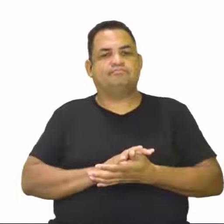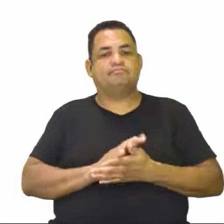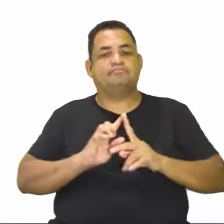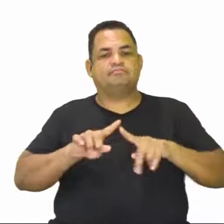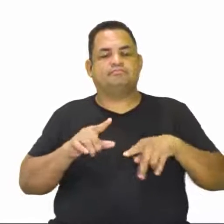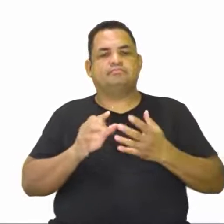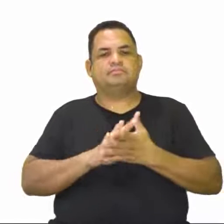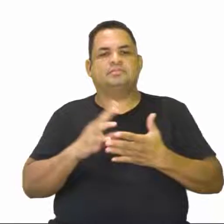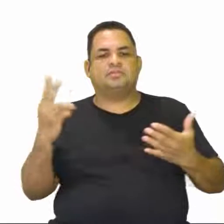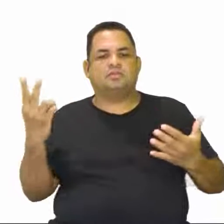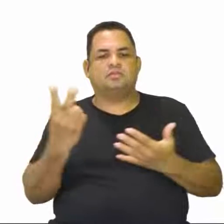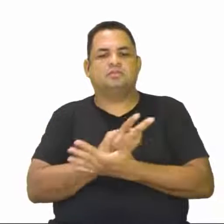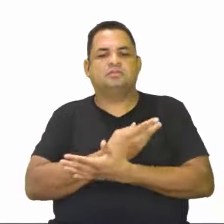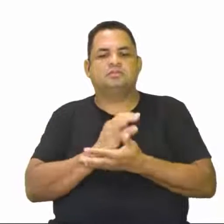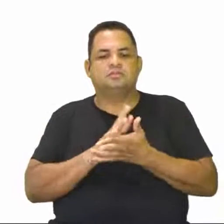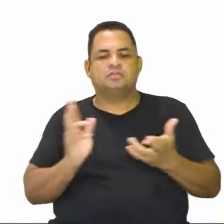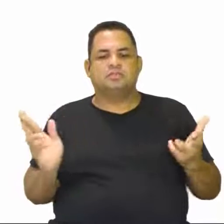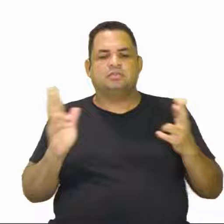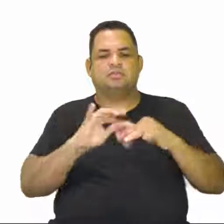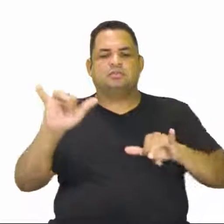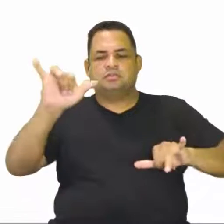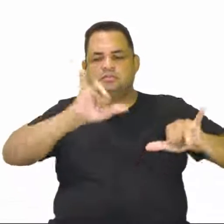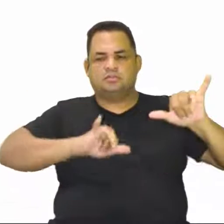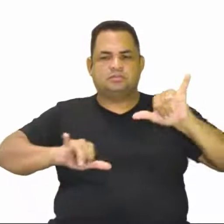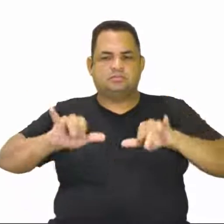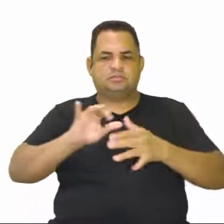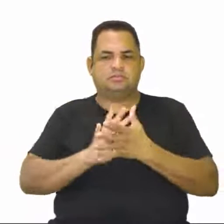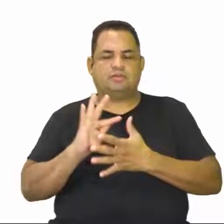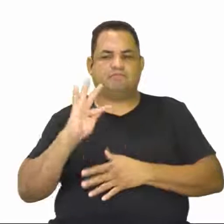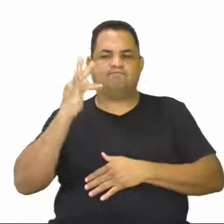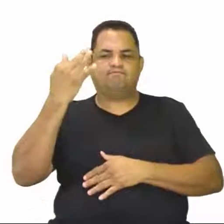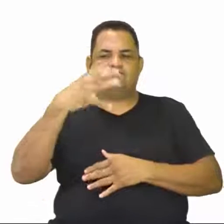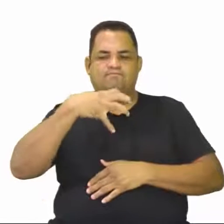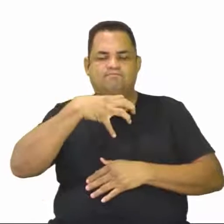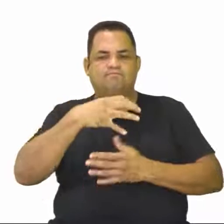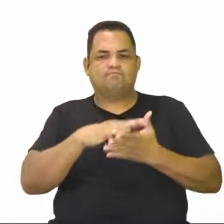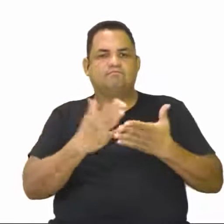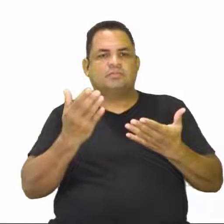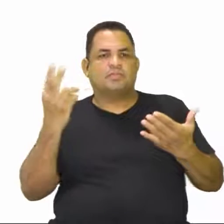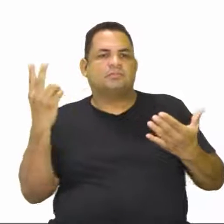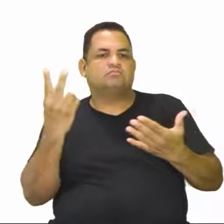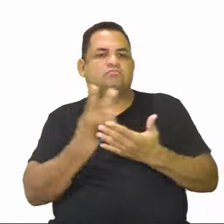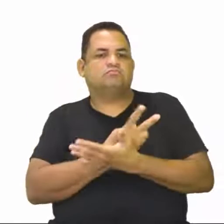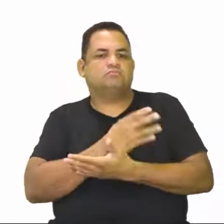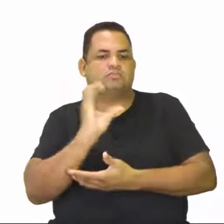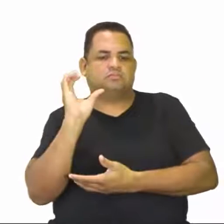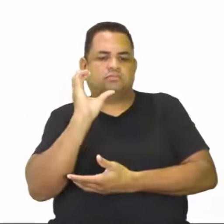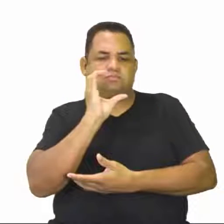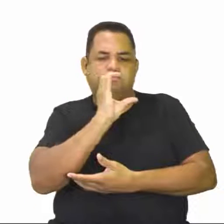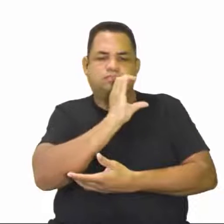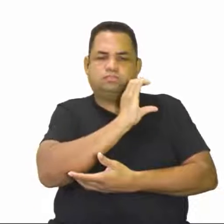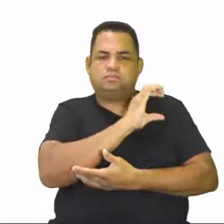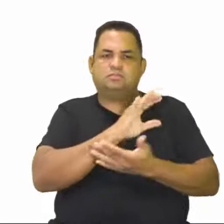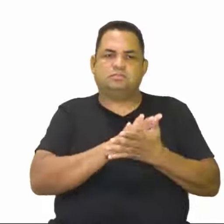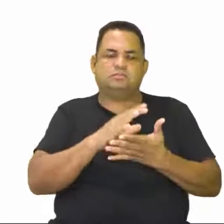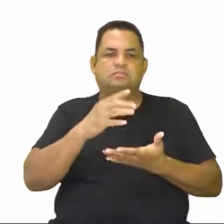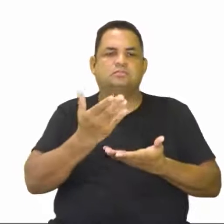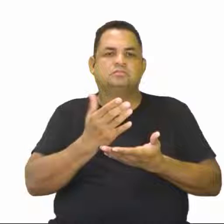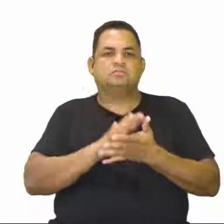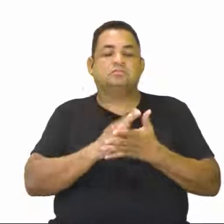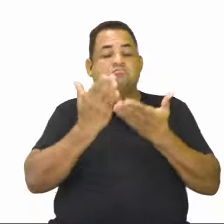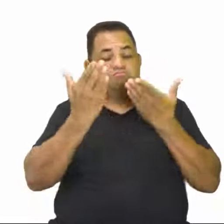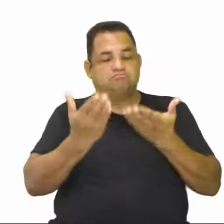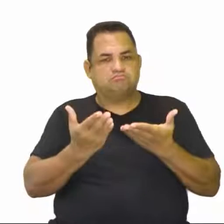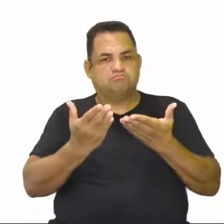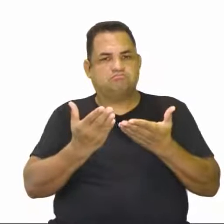se ocorre uma reação química, se ocorre um fenômeno e você sente que ocorreu um aquecimento, provavelmente você estará